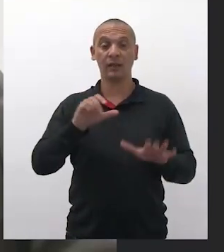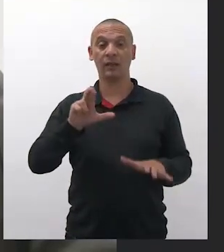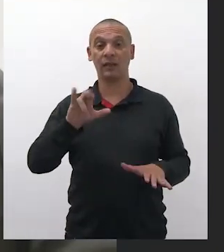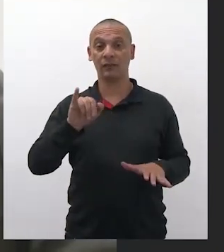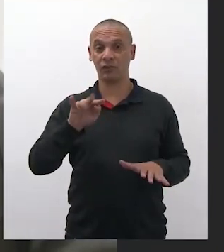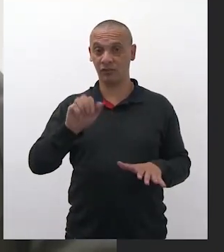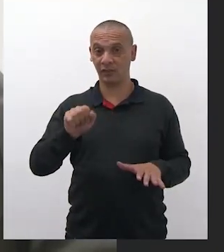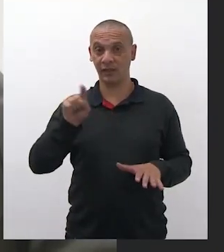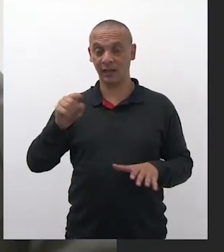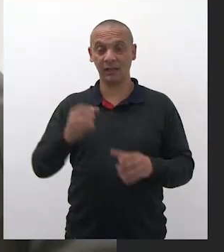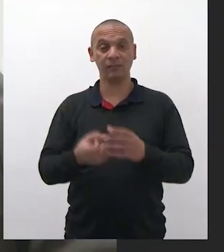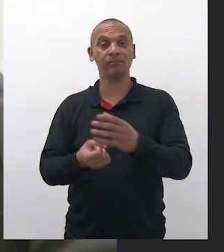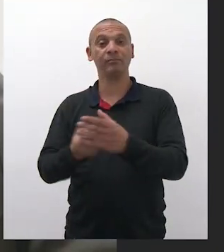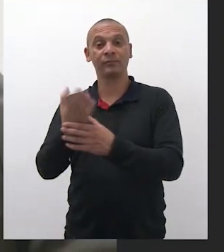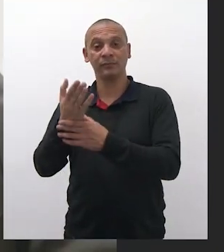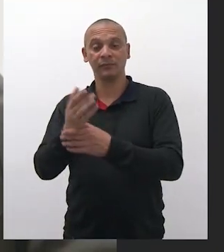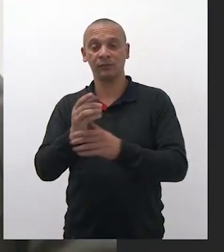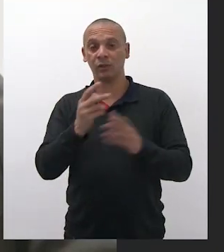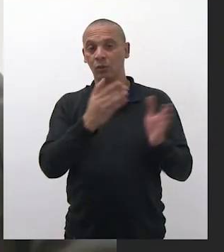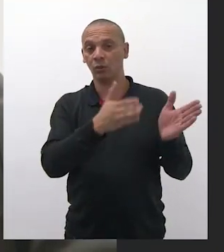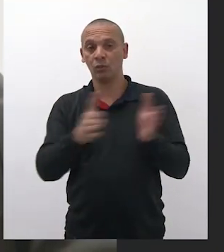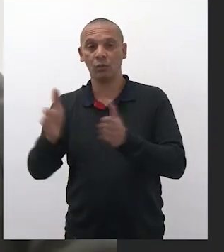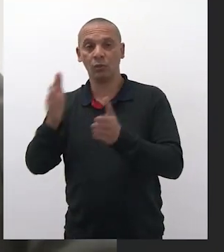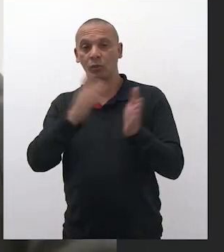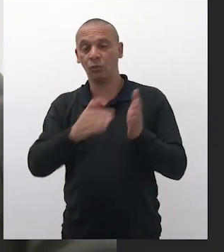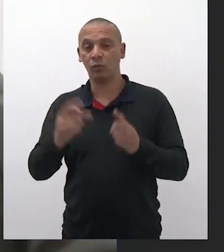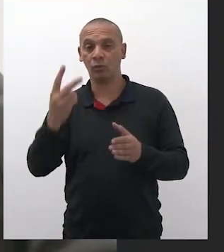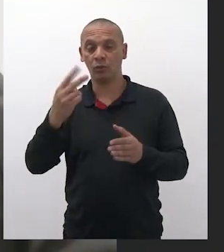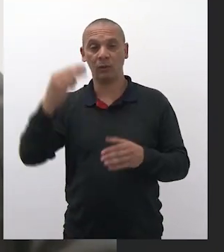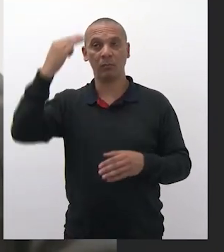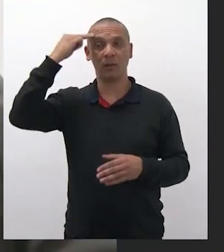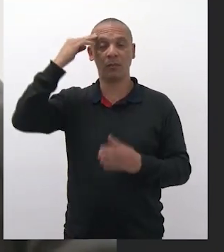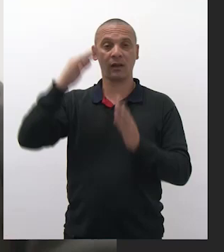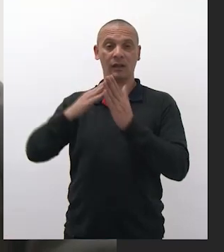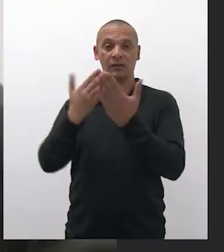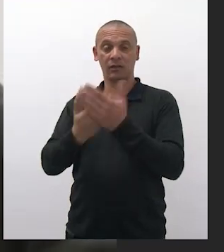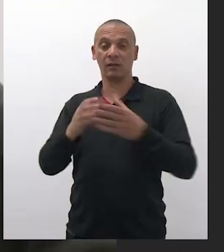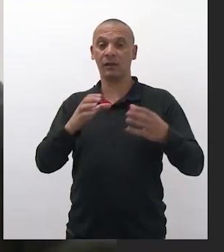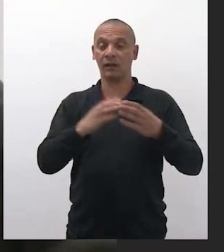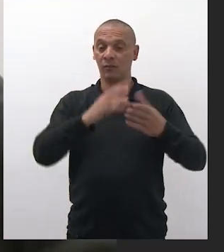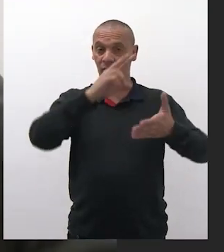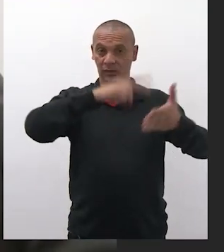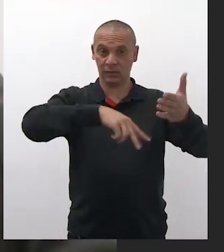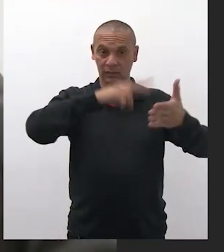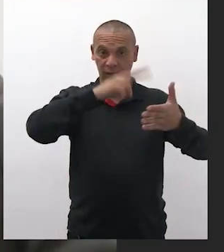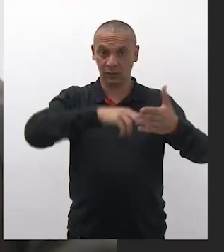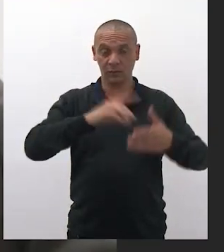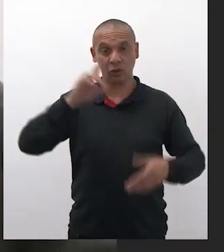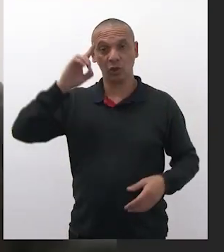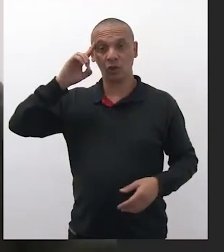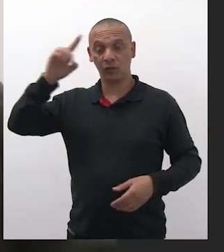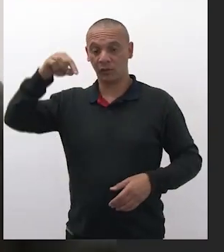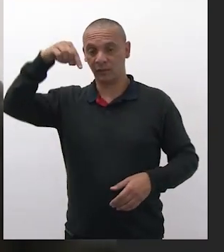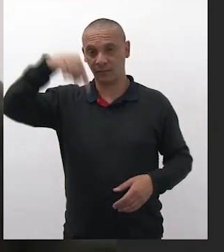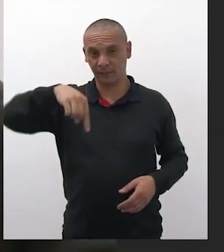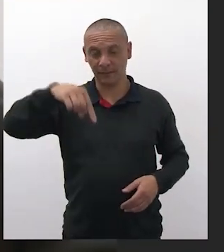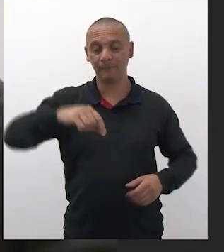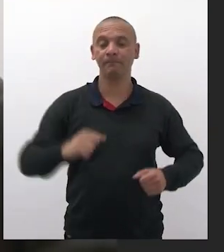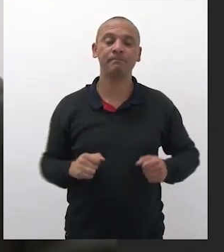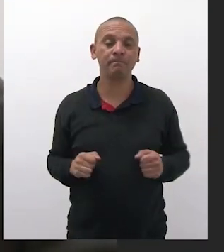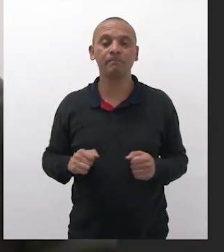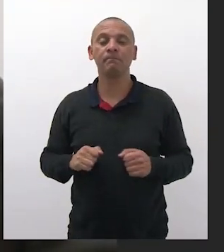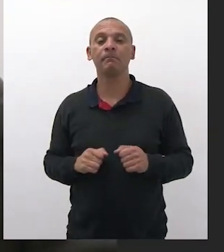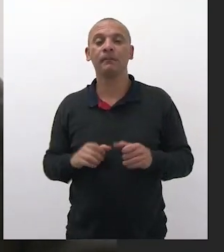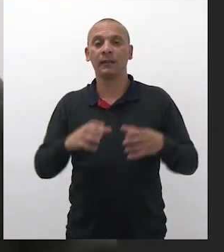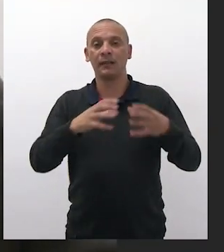idealizadora dessas duas séries, do Memória Escolar e também do Clube de Leitura na Prática, que é diretora aqui do Cremário Covas,